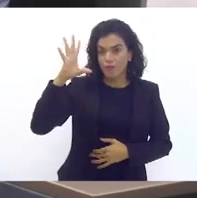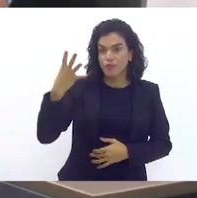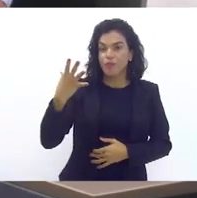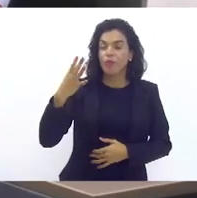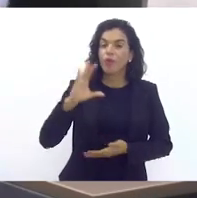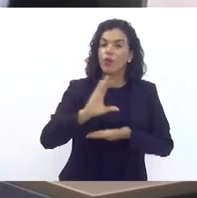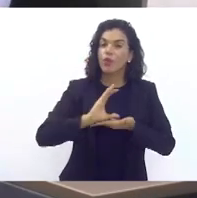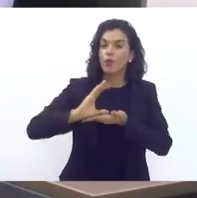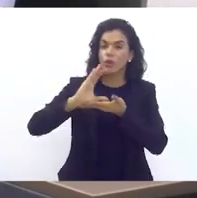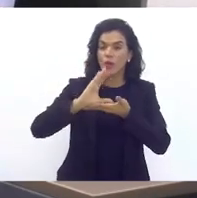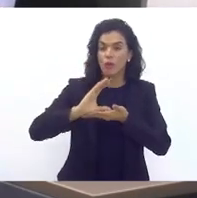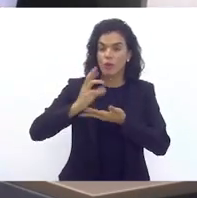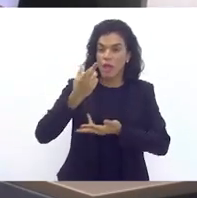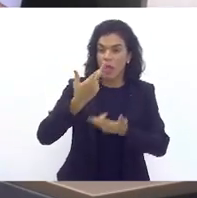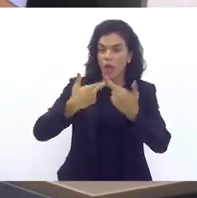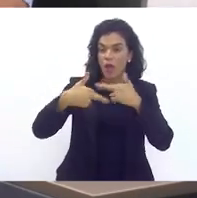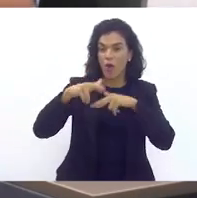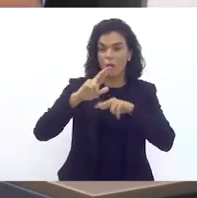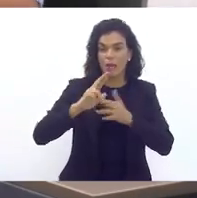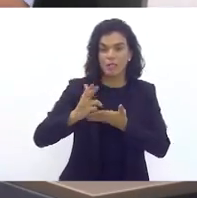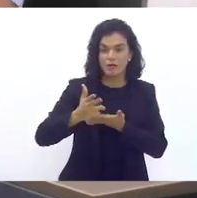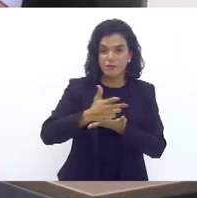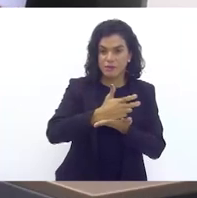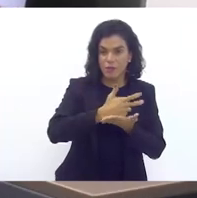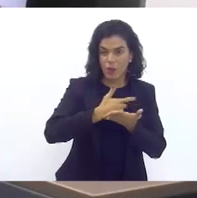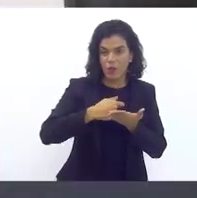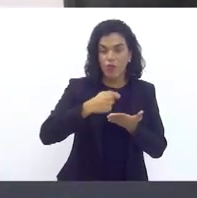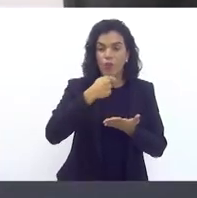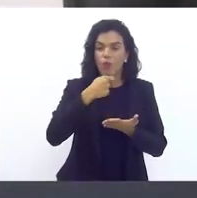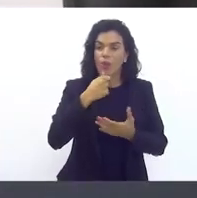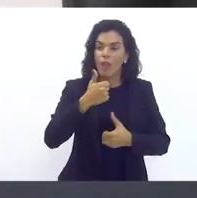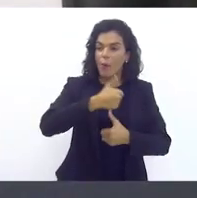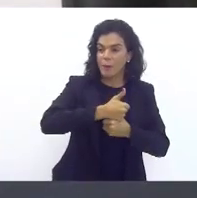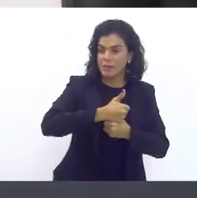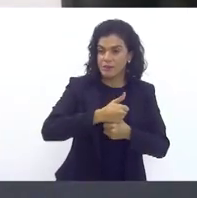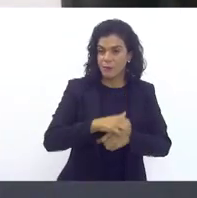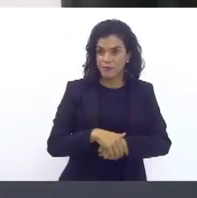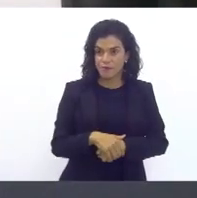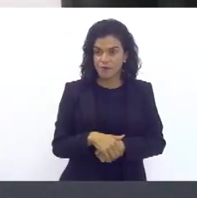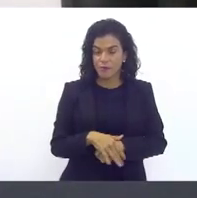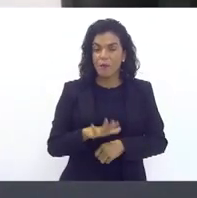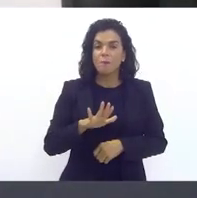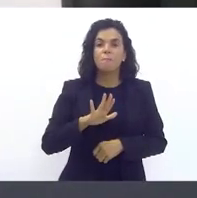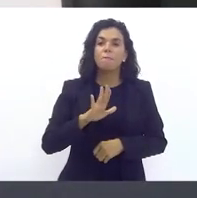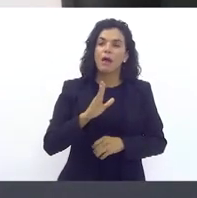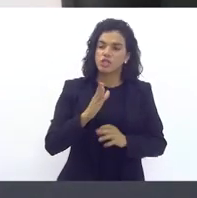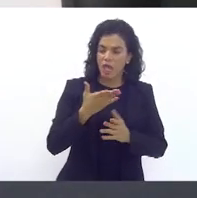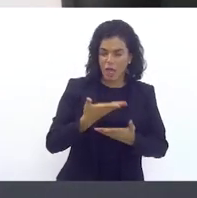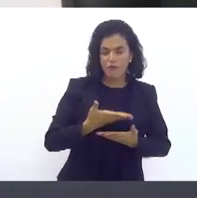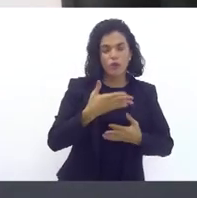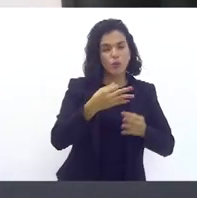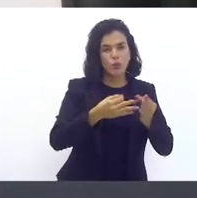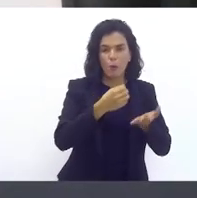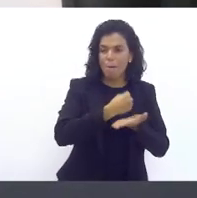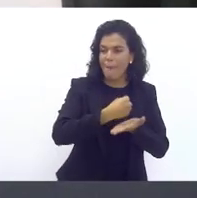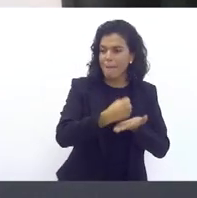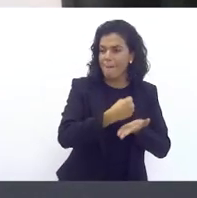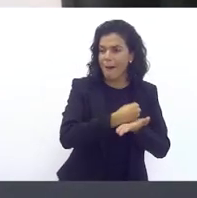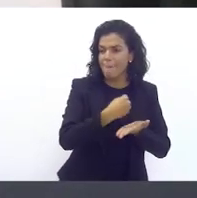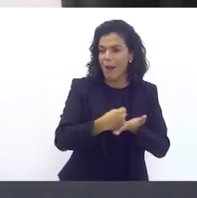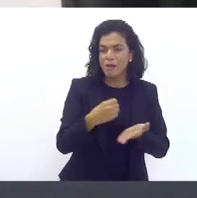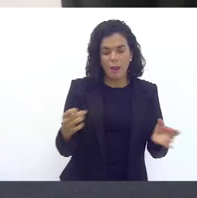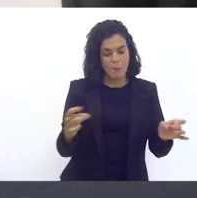do Conselho de Recuperação Fiscal de ter a compensação. Mas foram todos analisados... Estão